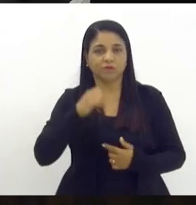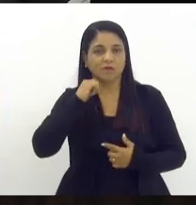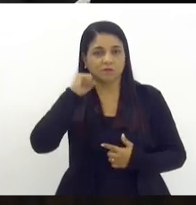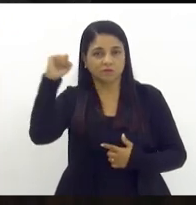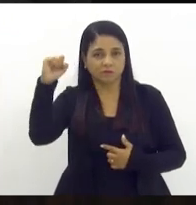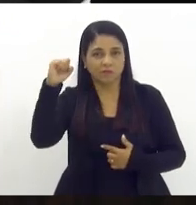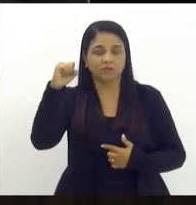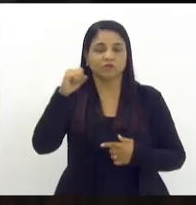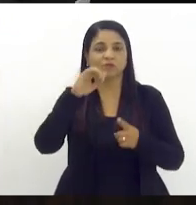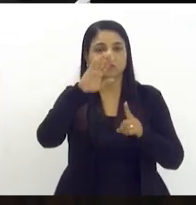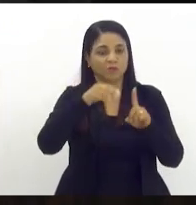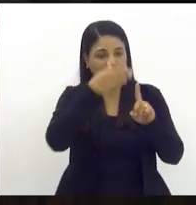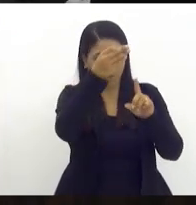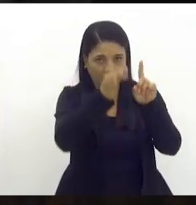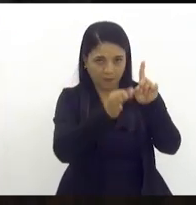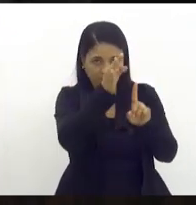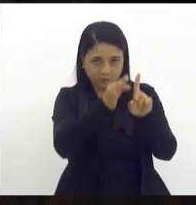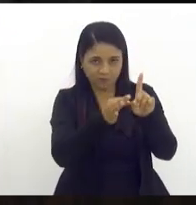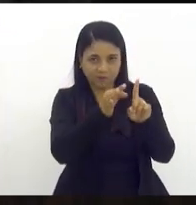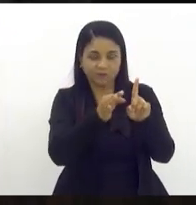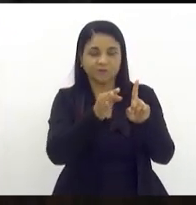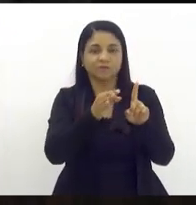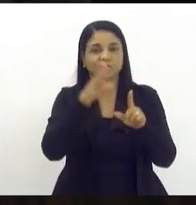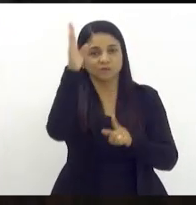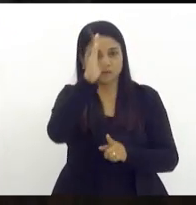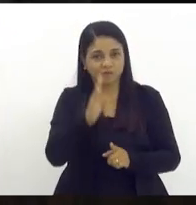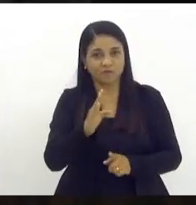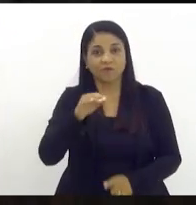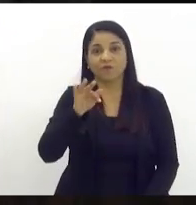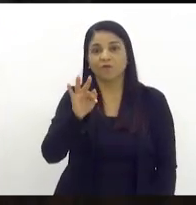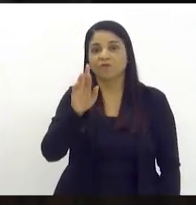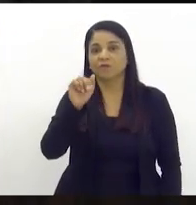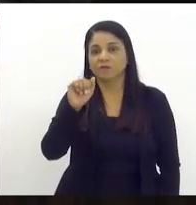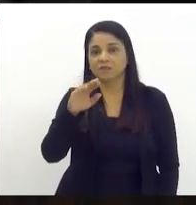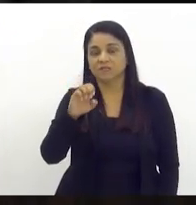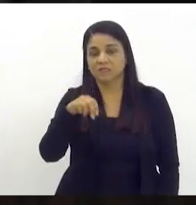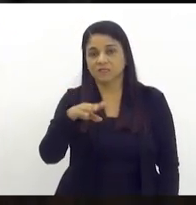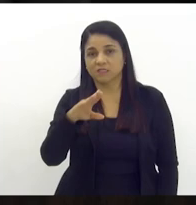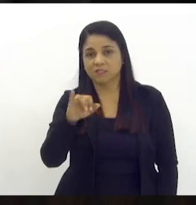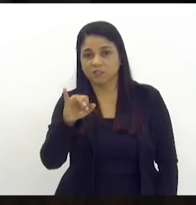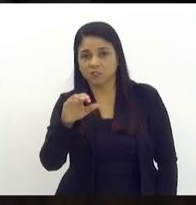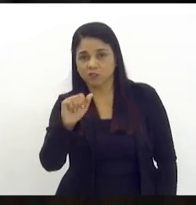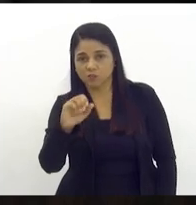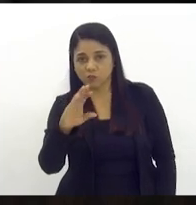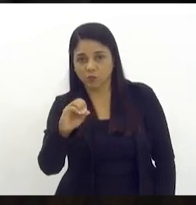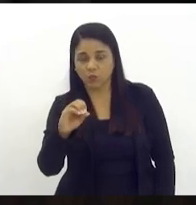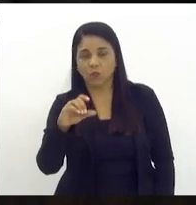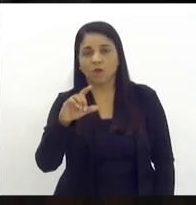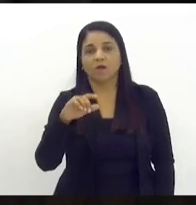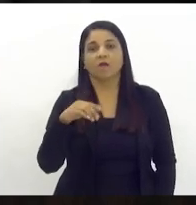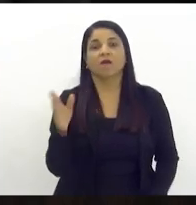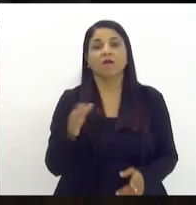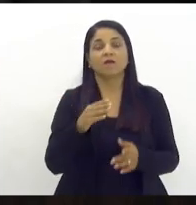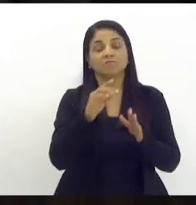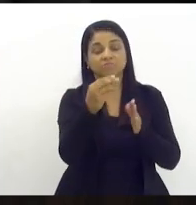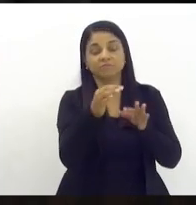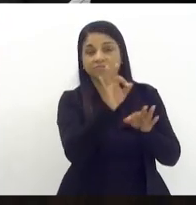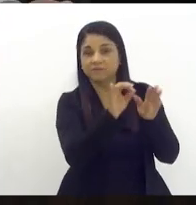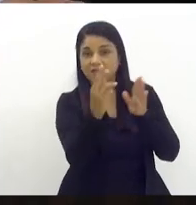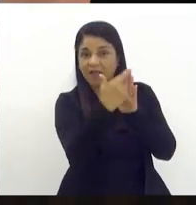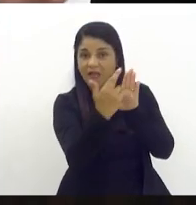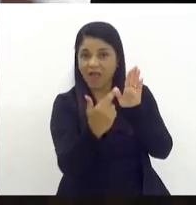Itália no Brasil, senhor Francesco Azzarello, pendendo de parecer da Comissão de Normas Internas e